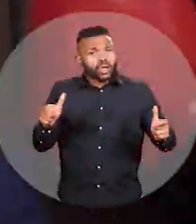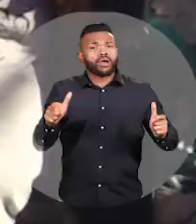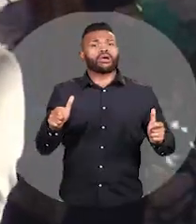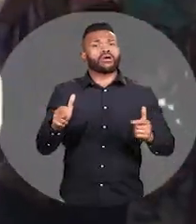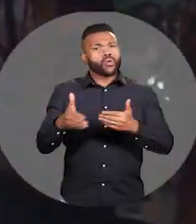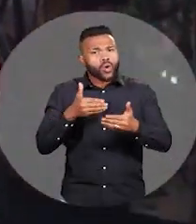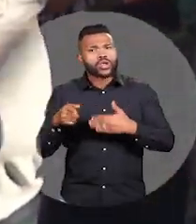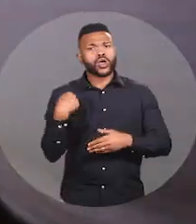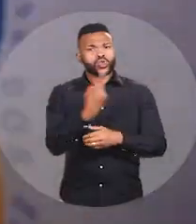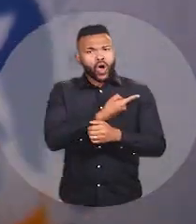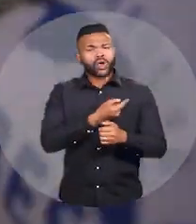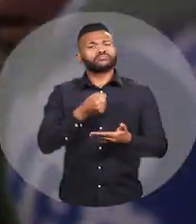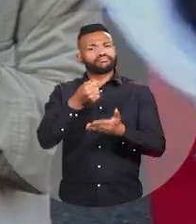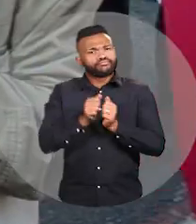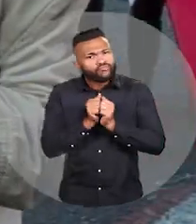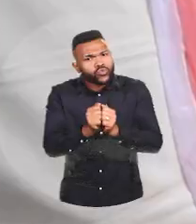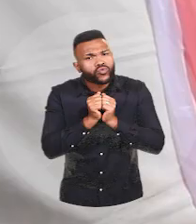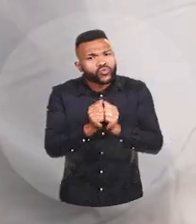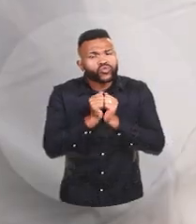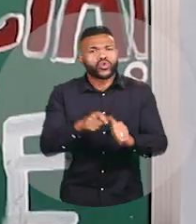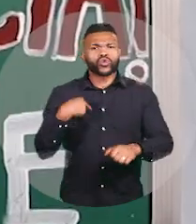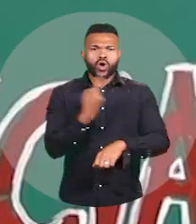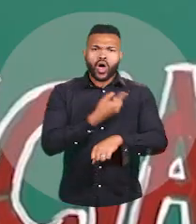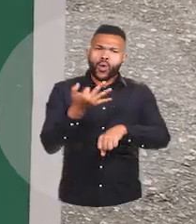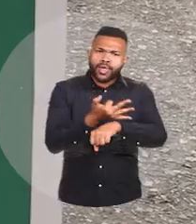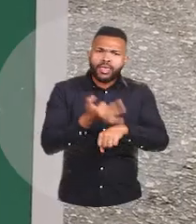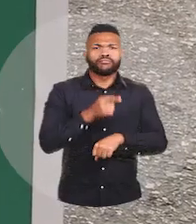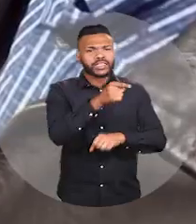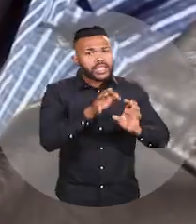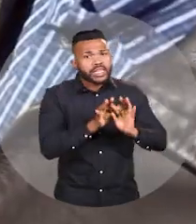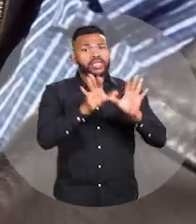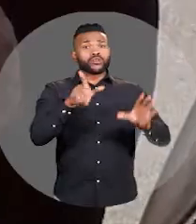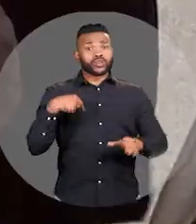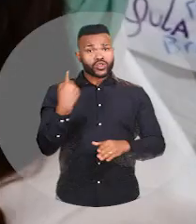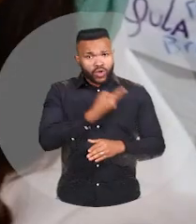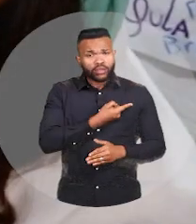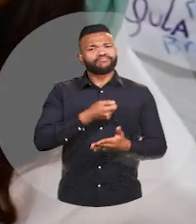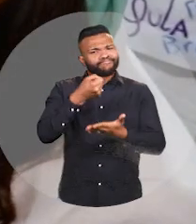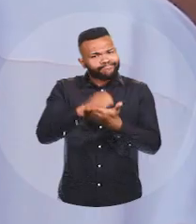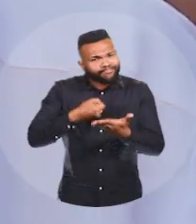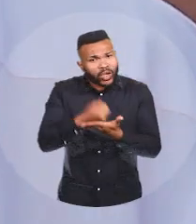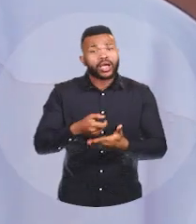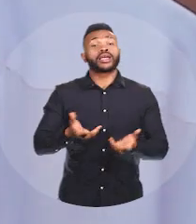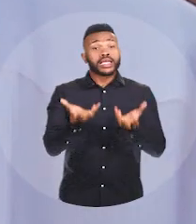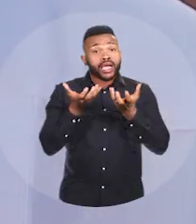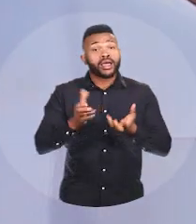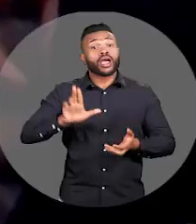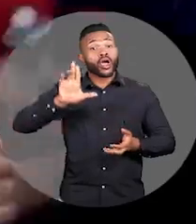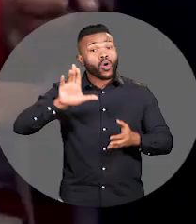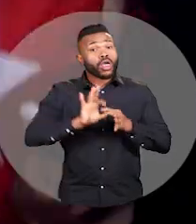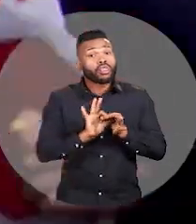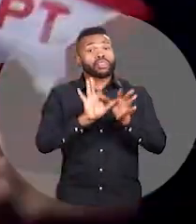que façam, nós estaremos nessa marcha. Vamos resistir até você ser livre. Nós vamos insistir. Queremos a Lula